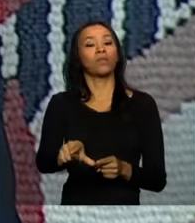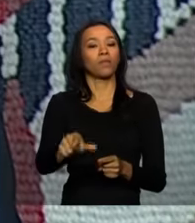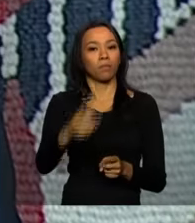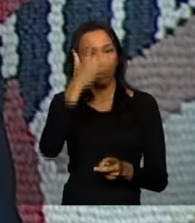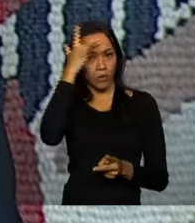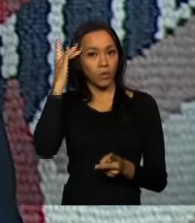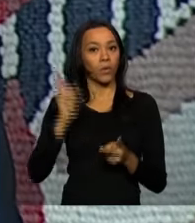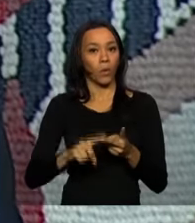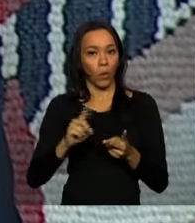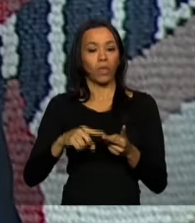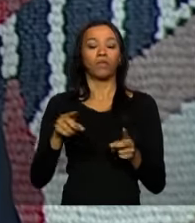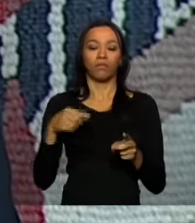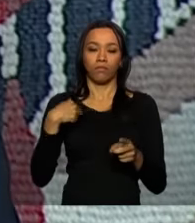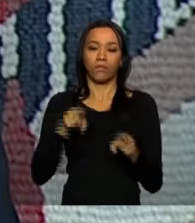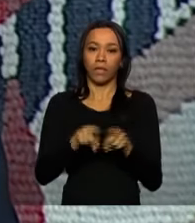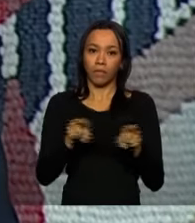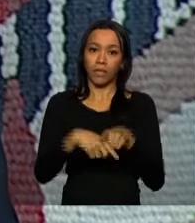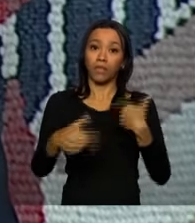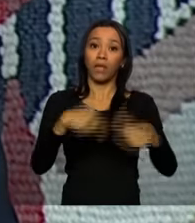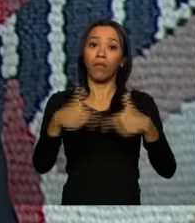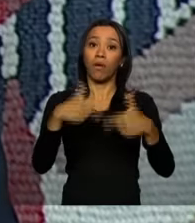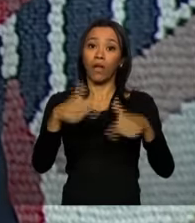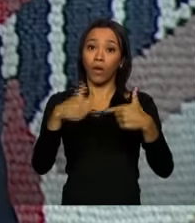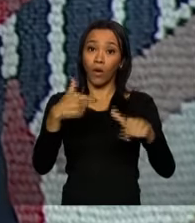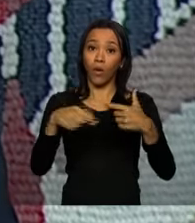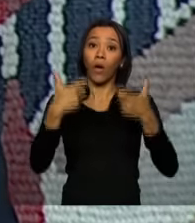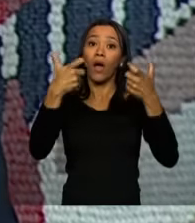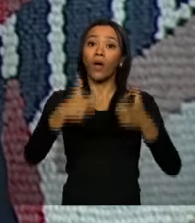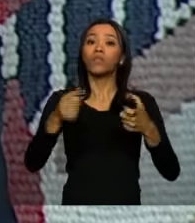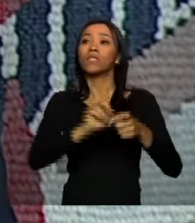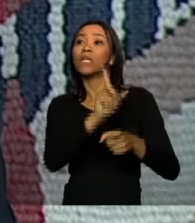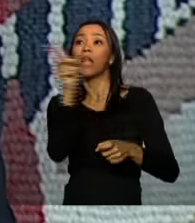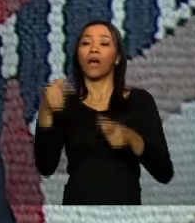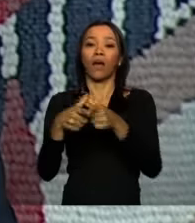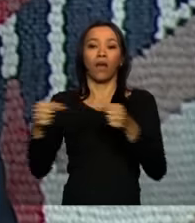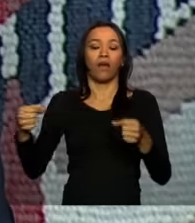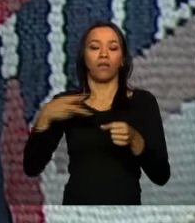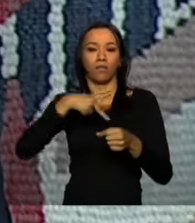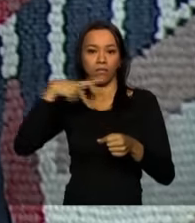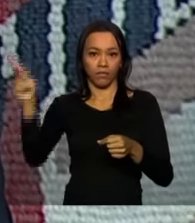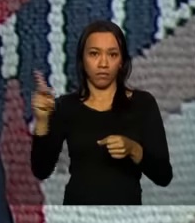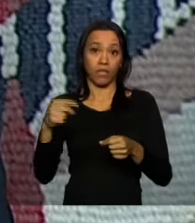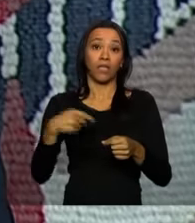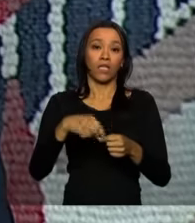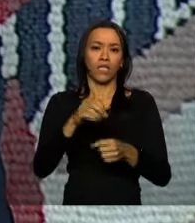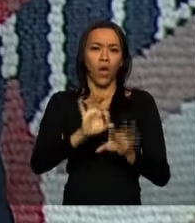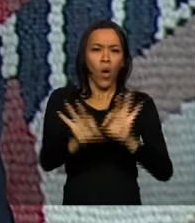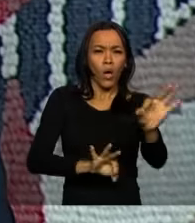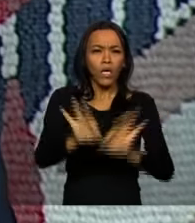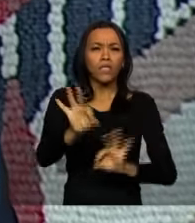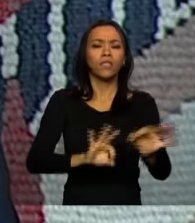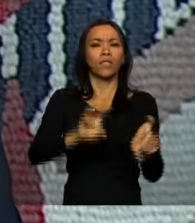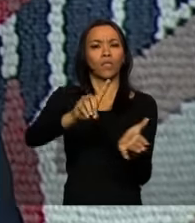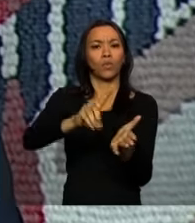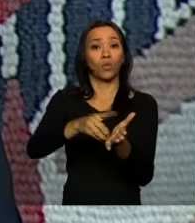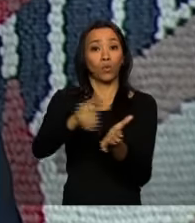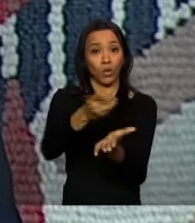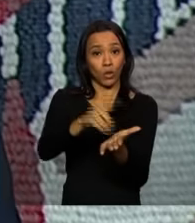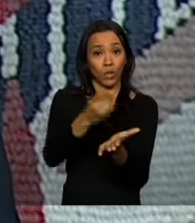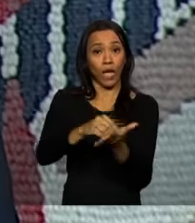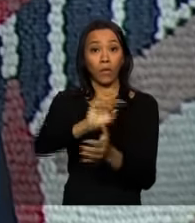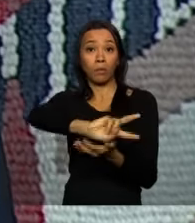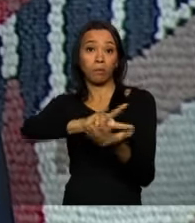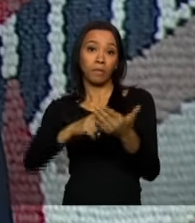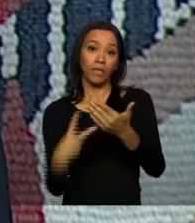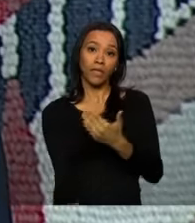trabalhou na Embaixada do Brasil em Tóquio, publicando o dicionário bilíngue português-japonês e